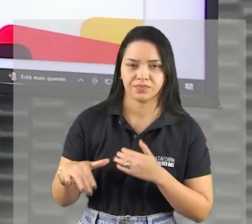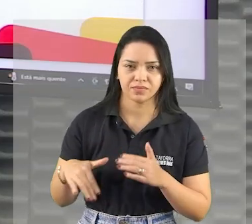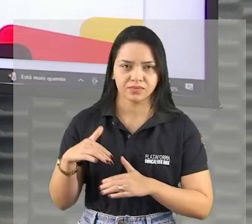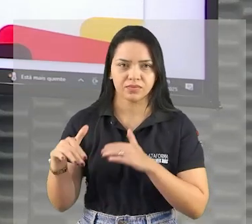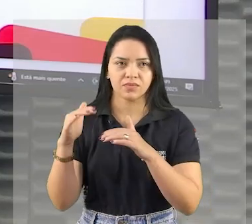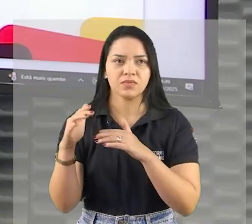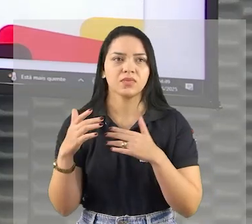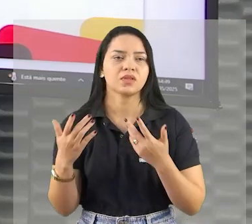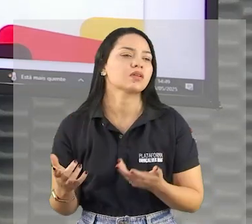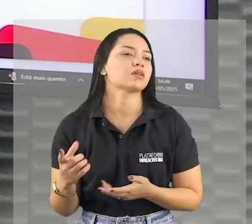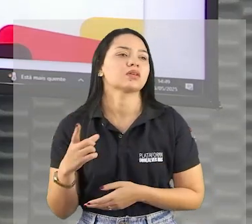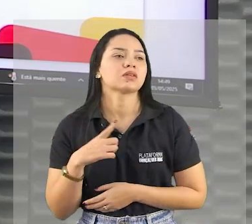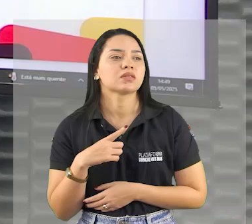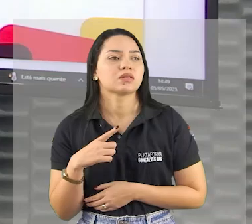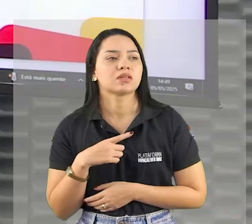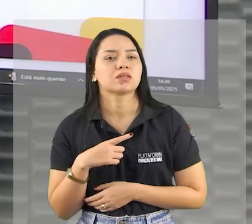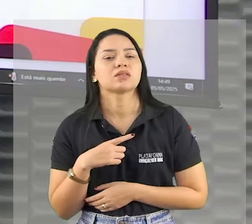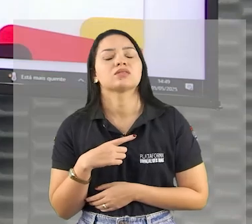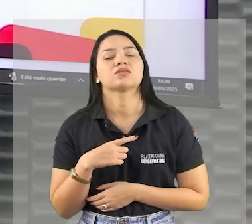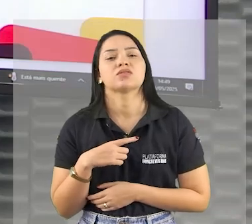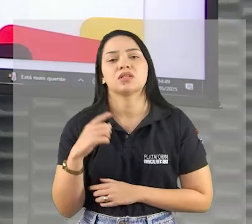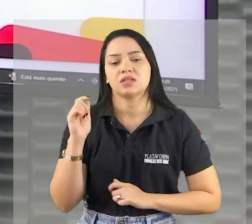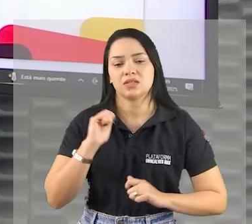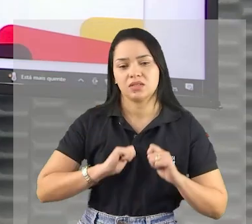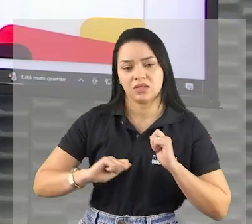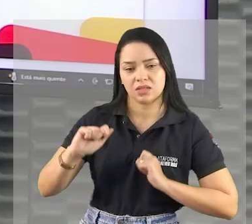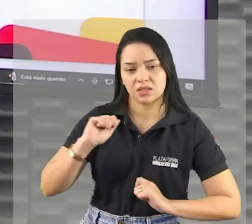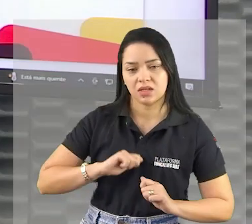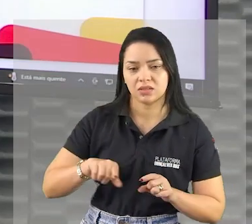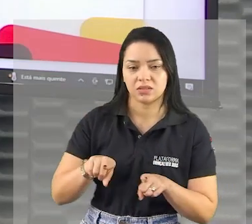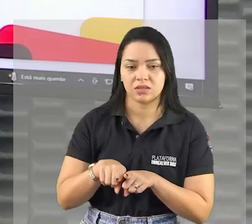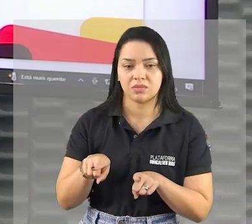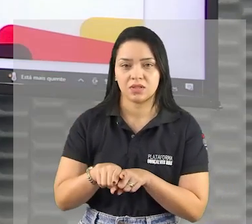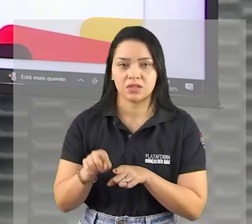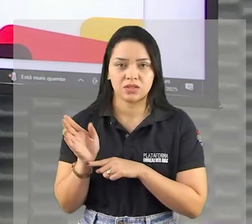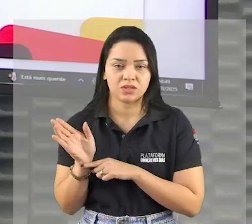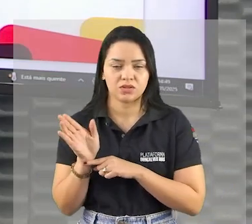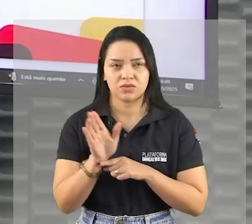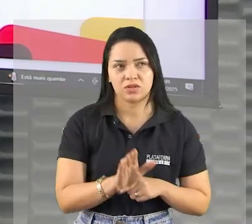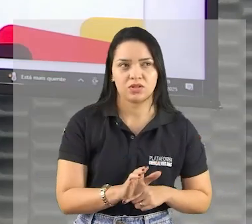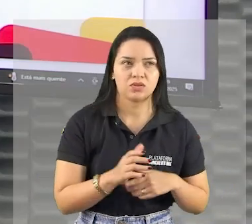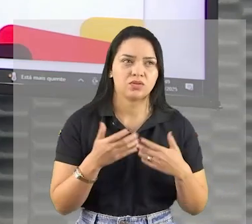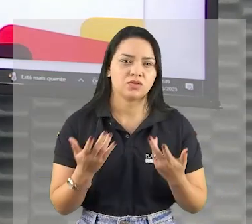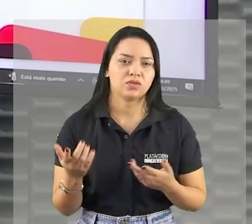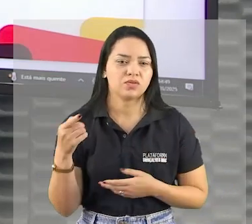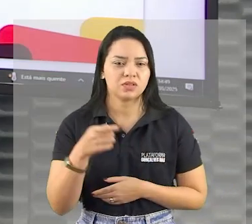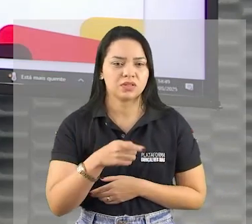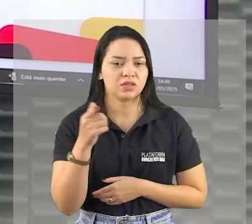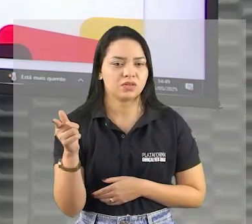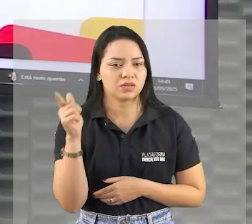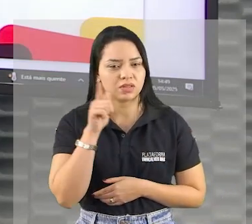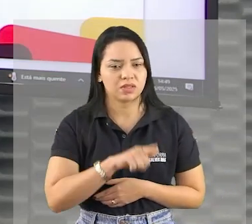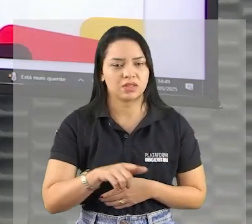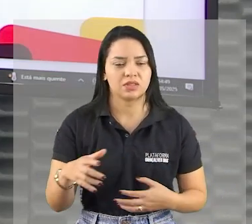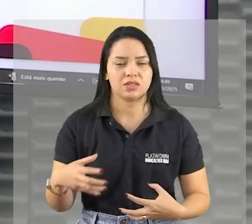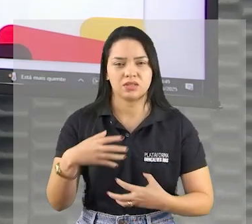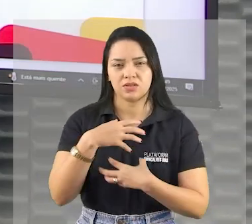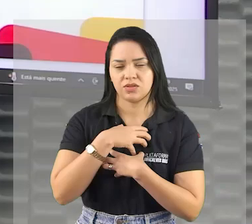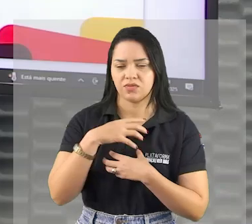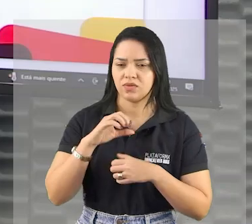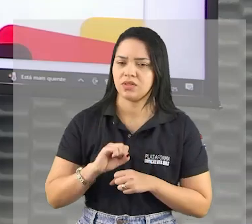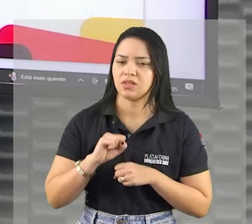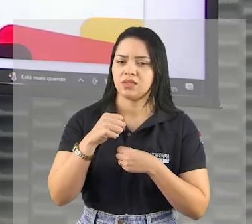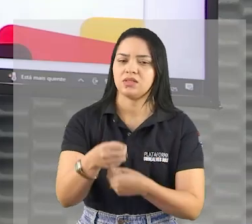processo de ansiedade em relação ao Enem e te ajudando nesse percurso para você conseguir se sentir